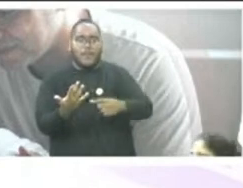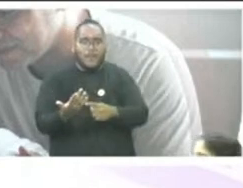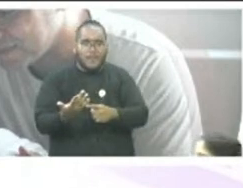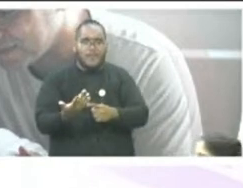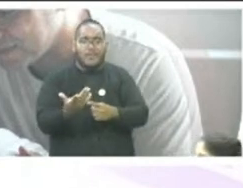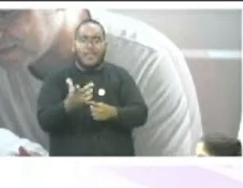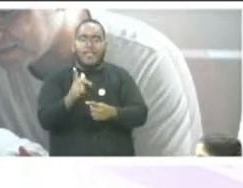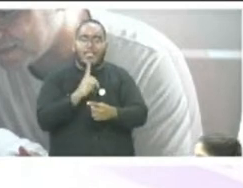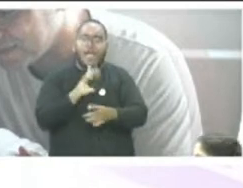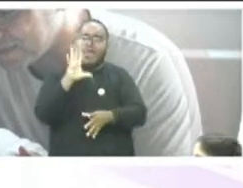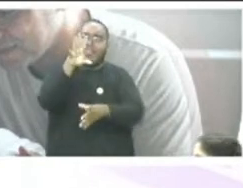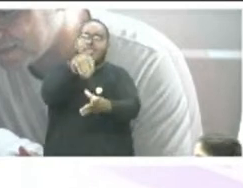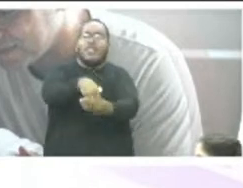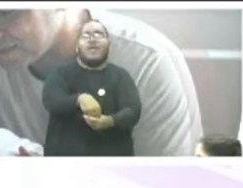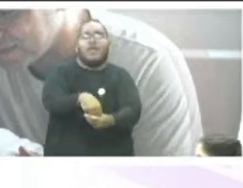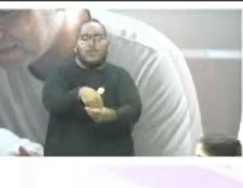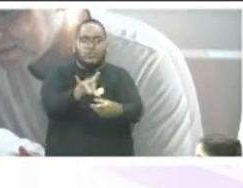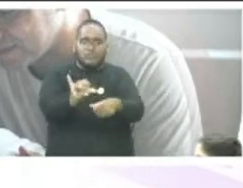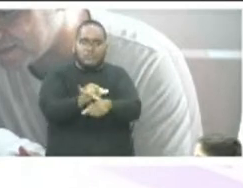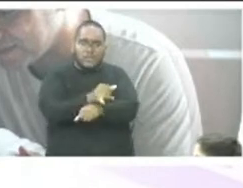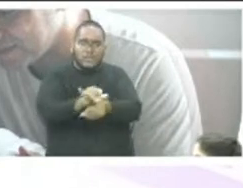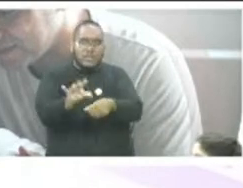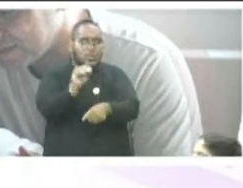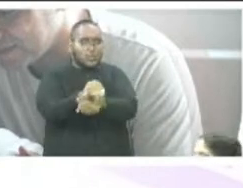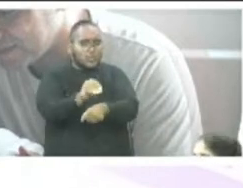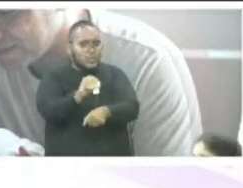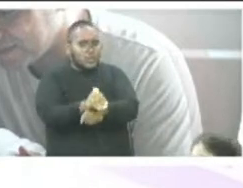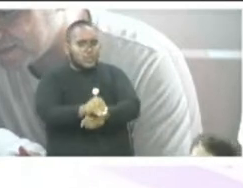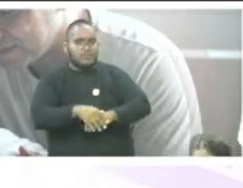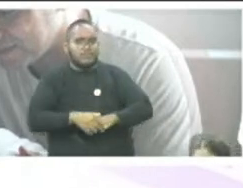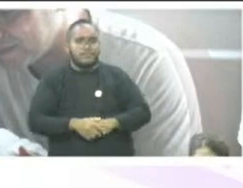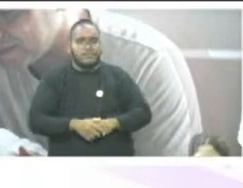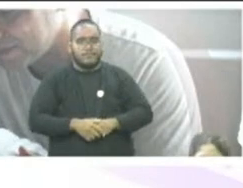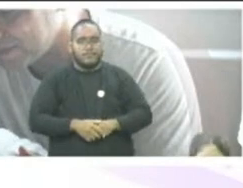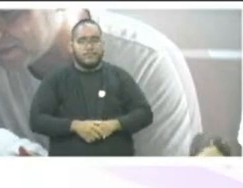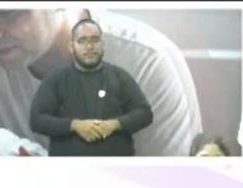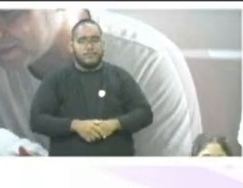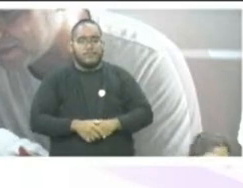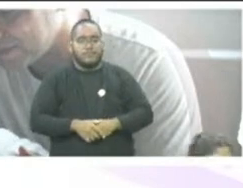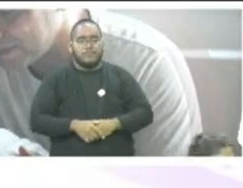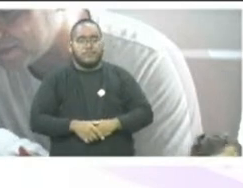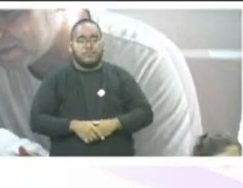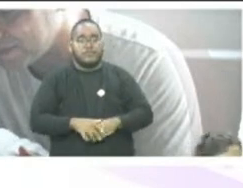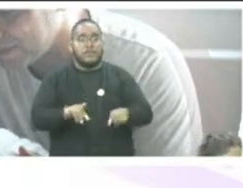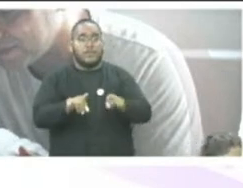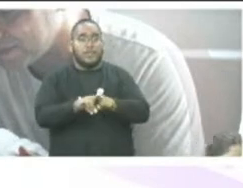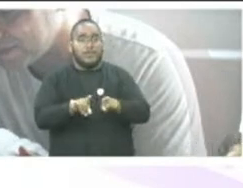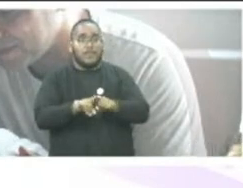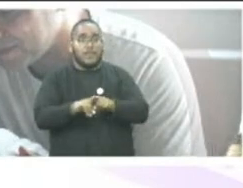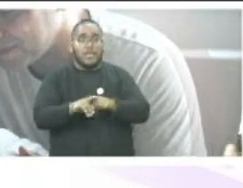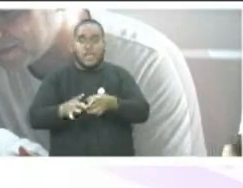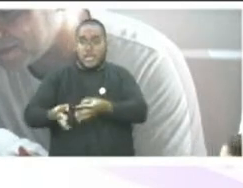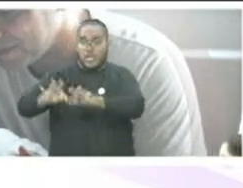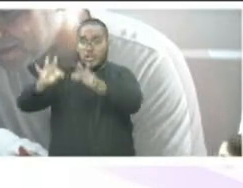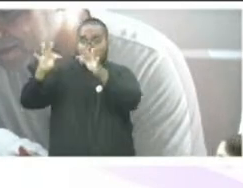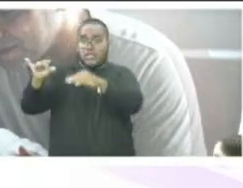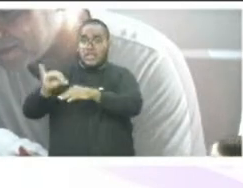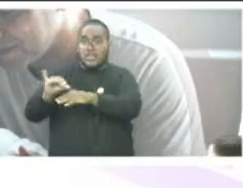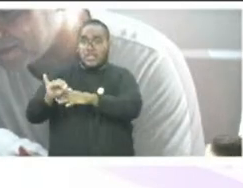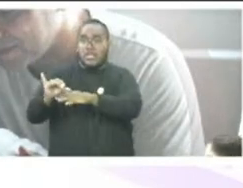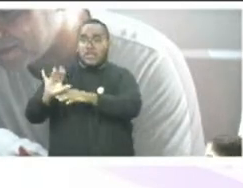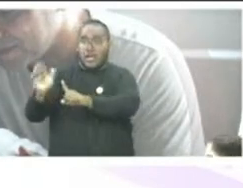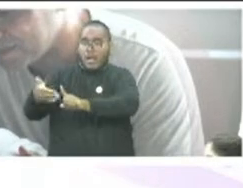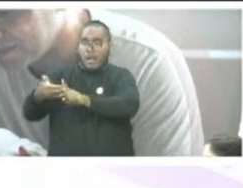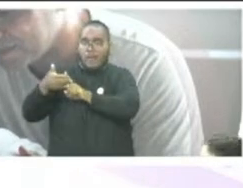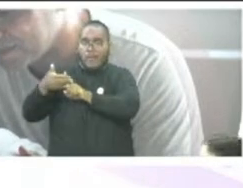dentro dessa estratégia de cuidado. A gente está unindo tecnologia, ciência e acolhimento para